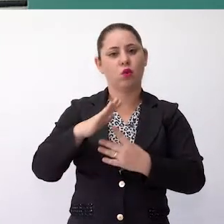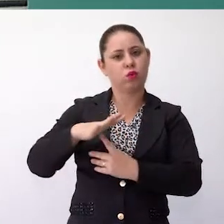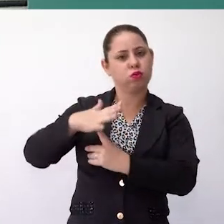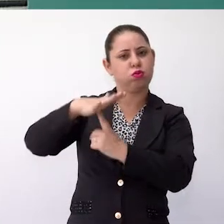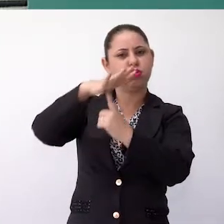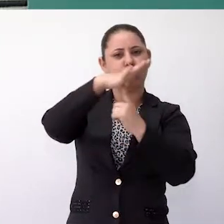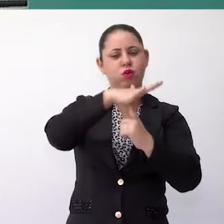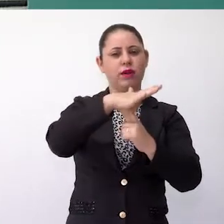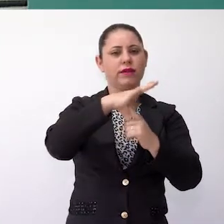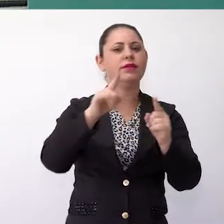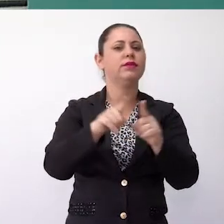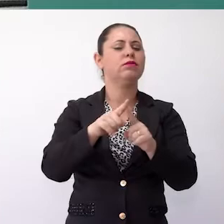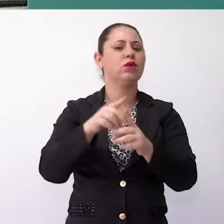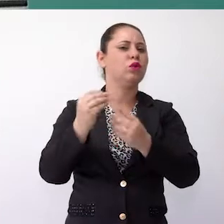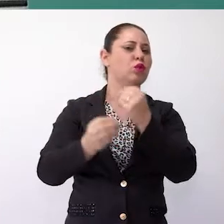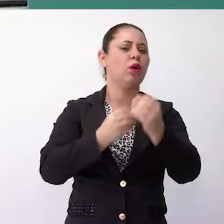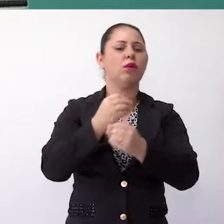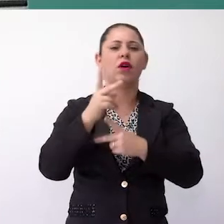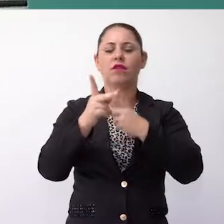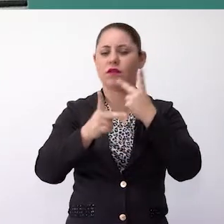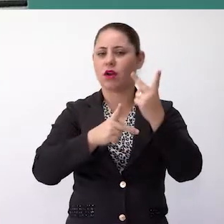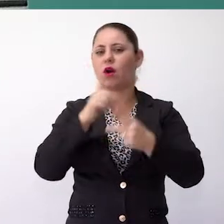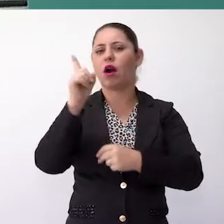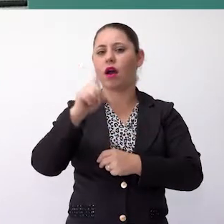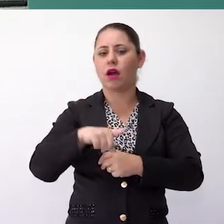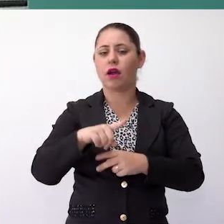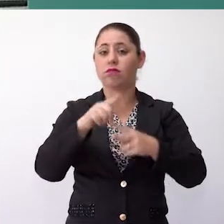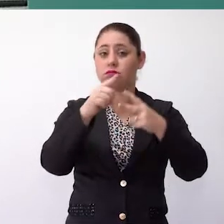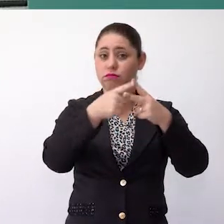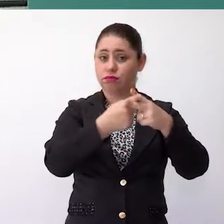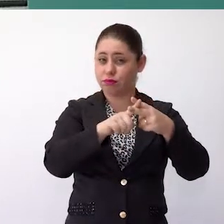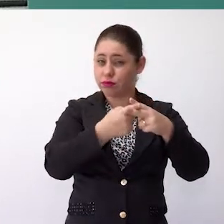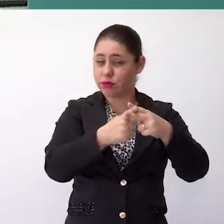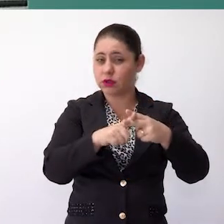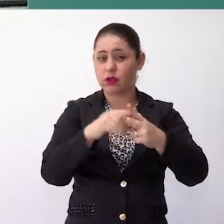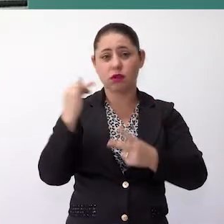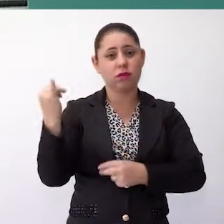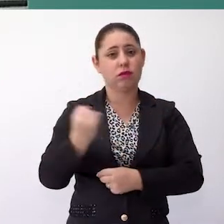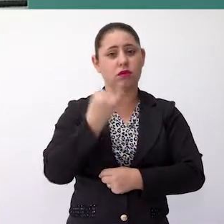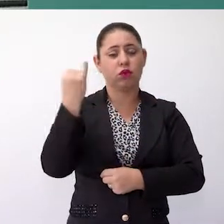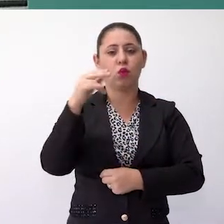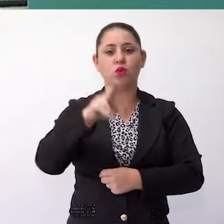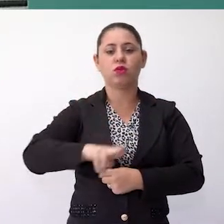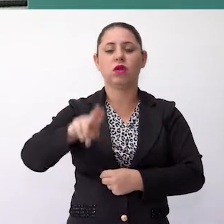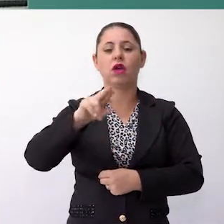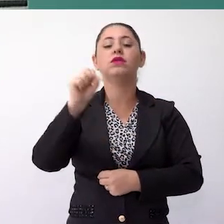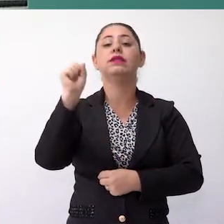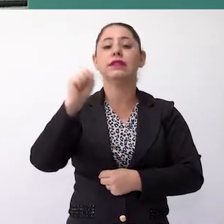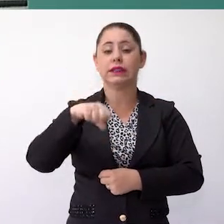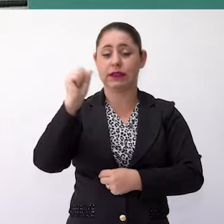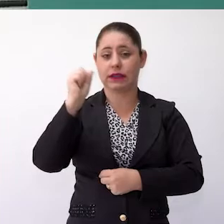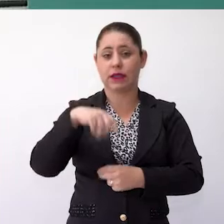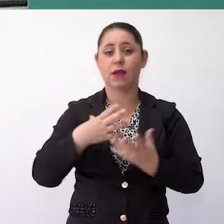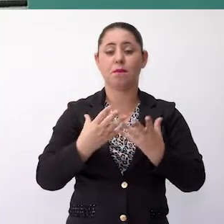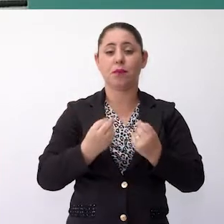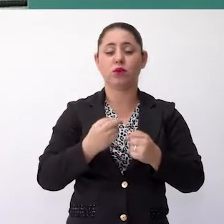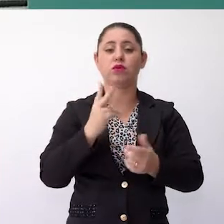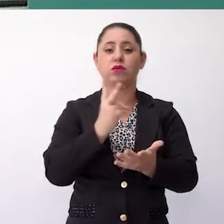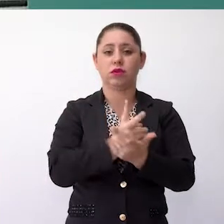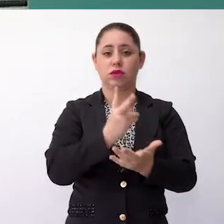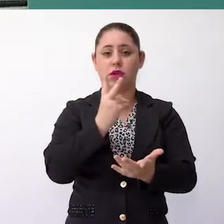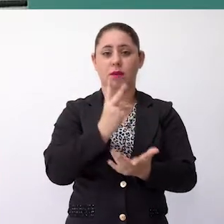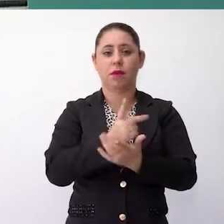realmente é uma ferramenta muito importante. A gente tem utilizado essa ferramenta